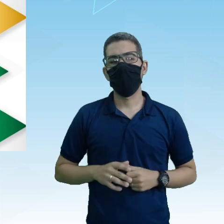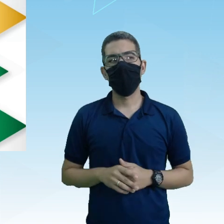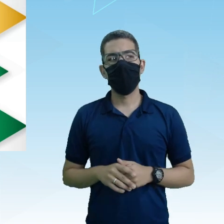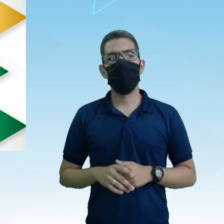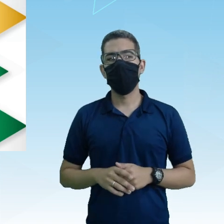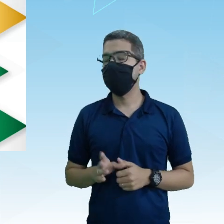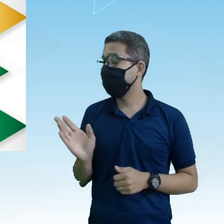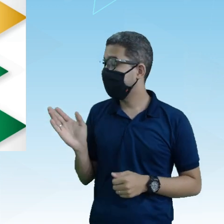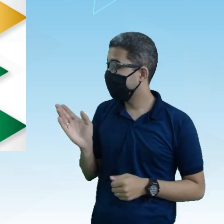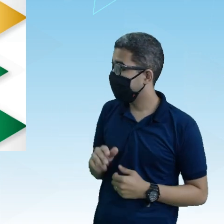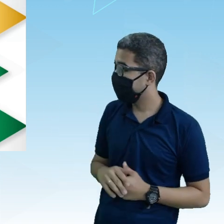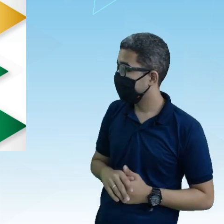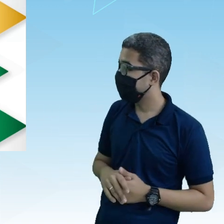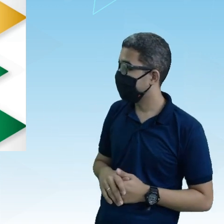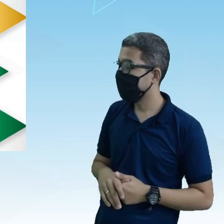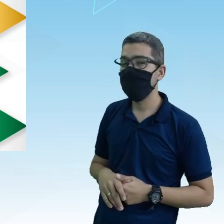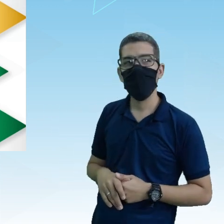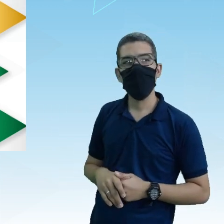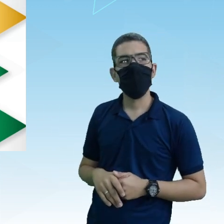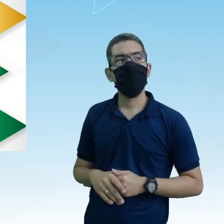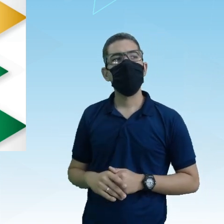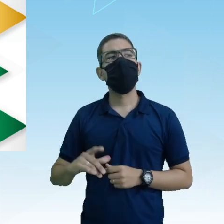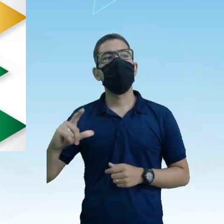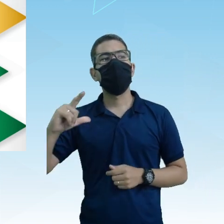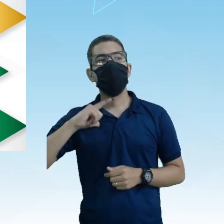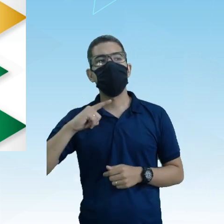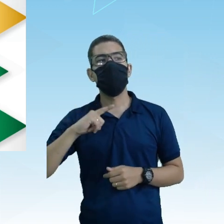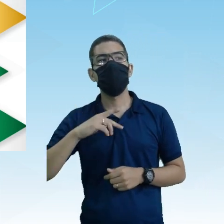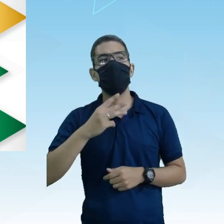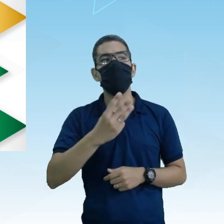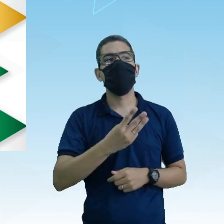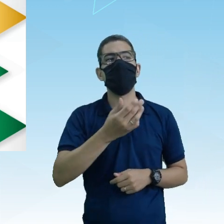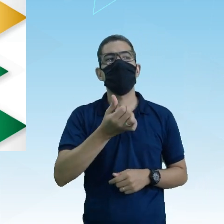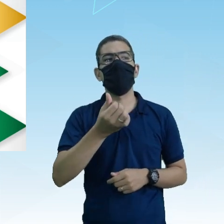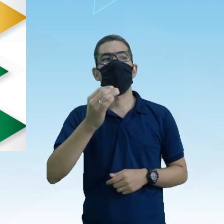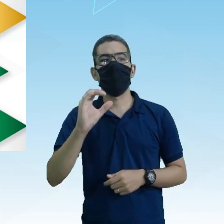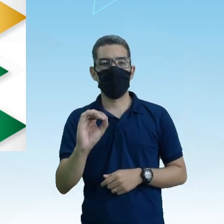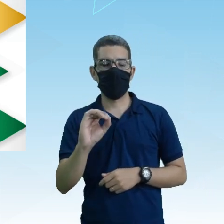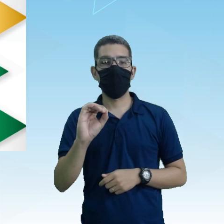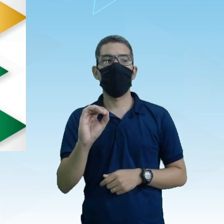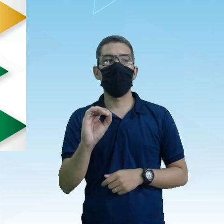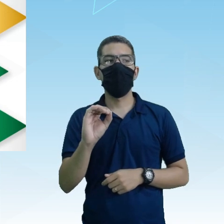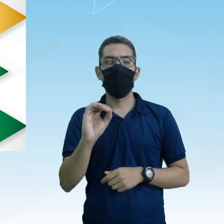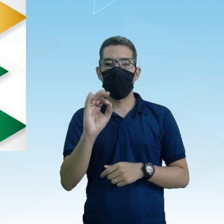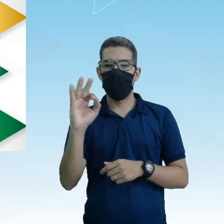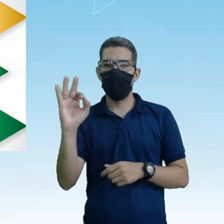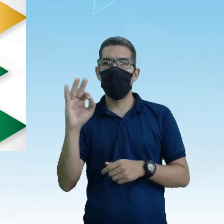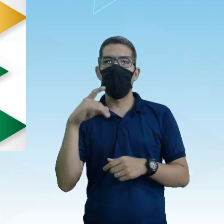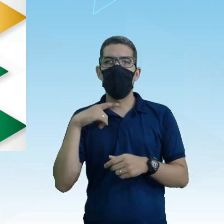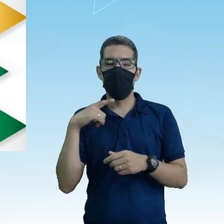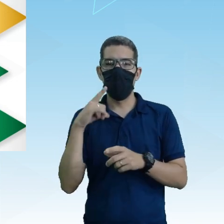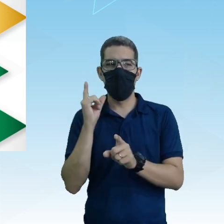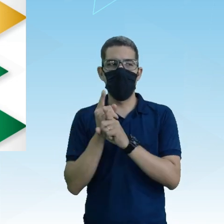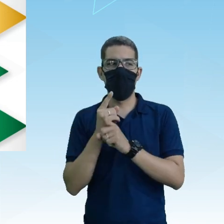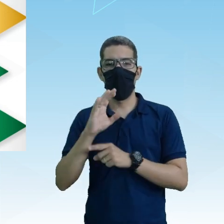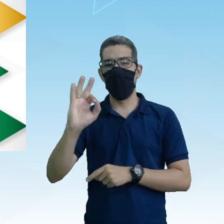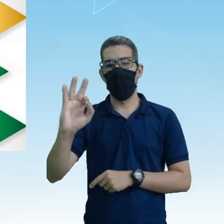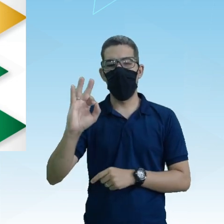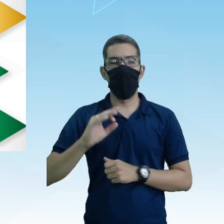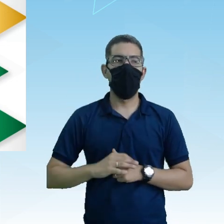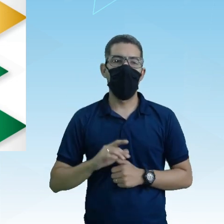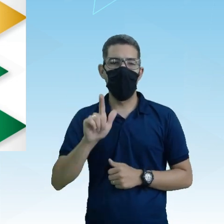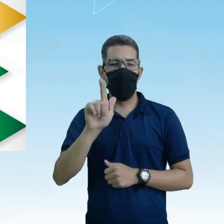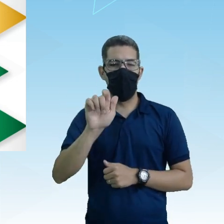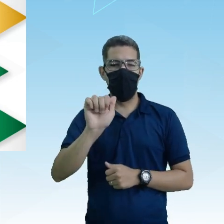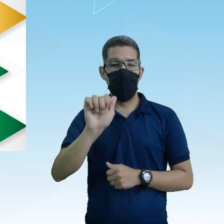as 360 partes dessa circunferência e uma delas ele disse que era o grau. Tá aí, ó, para você,